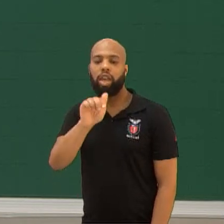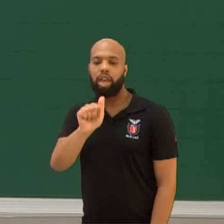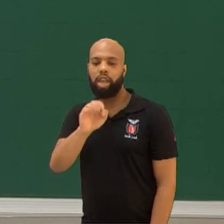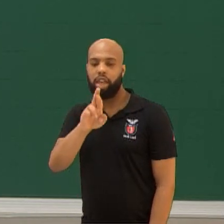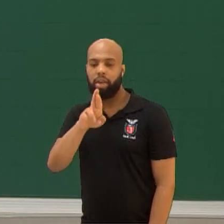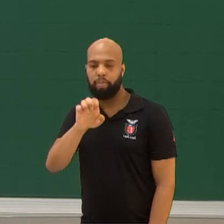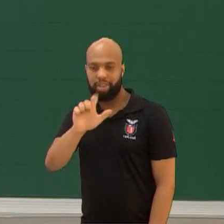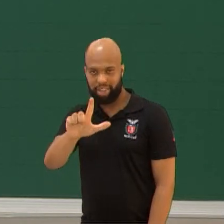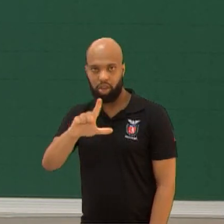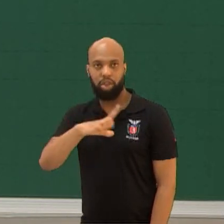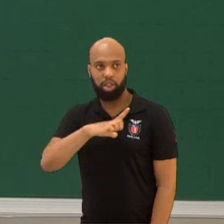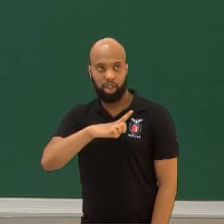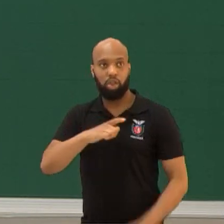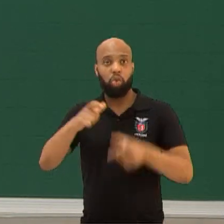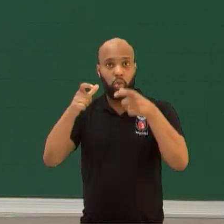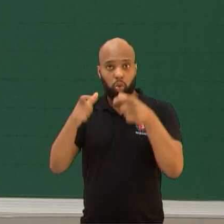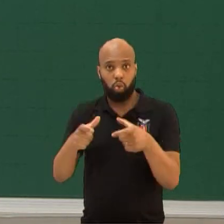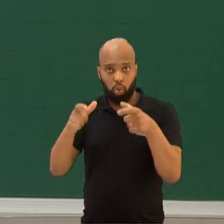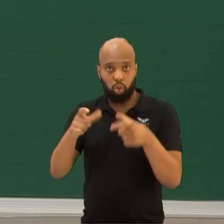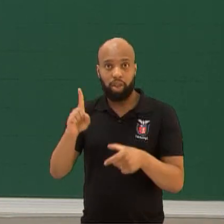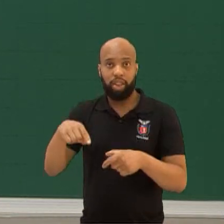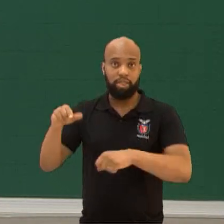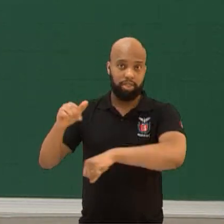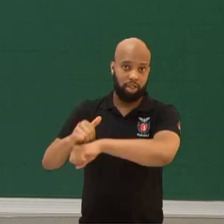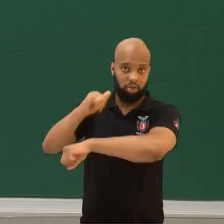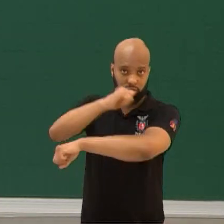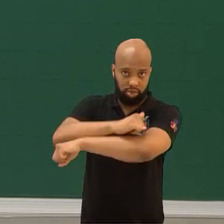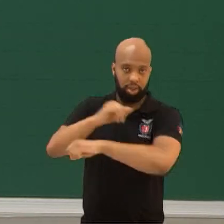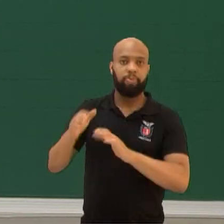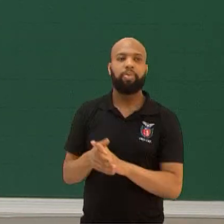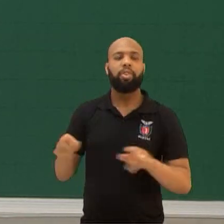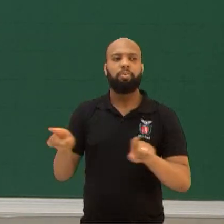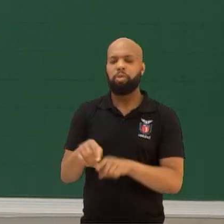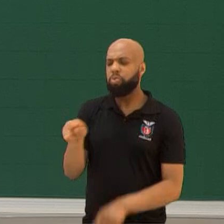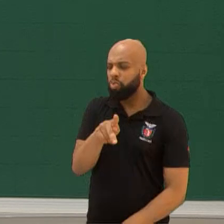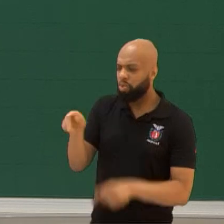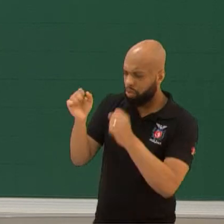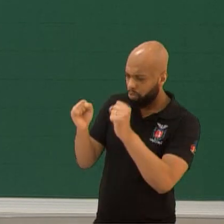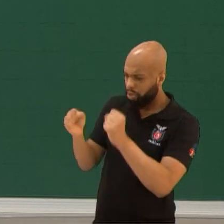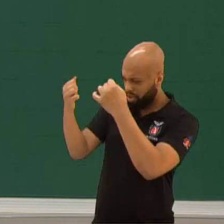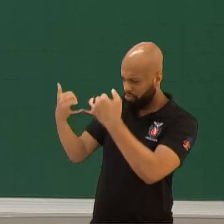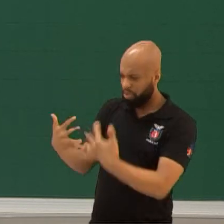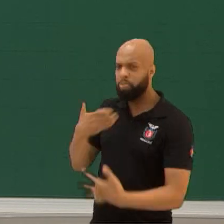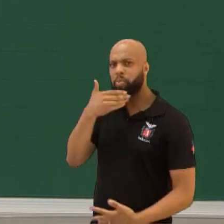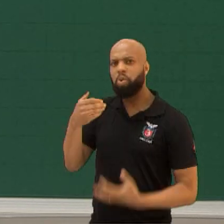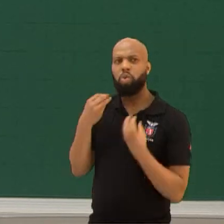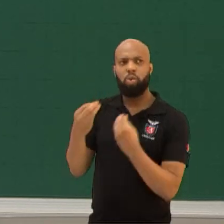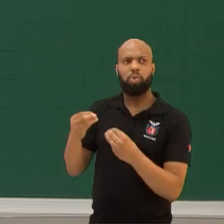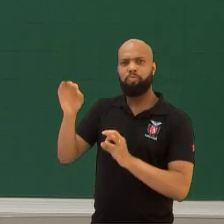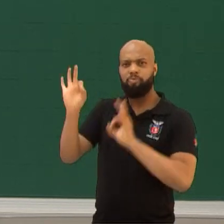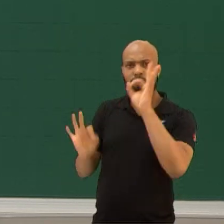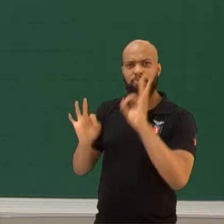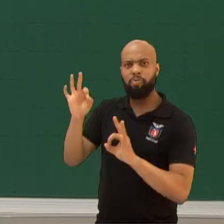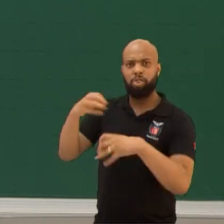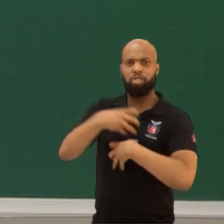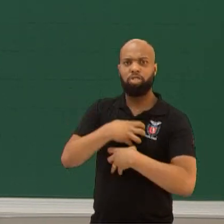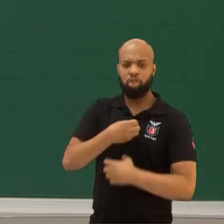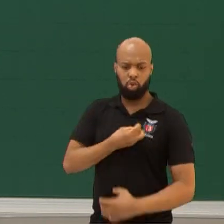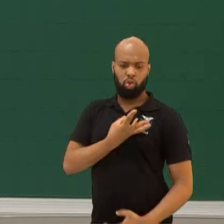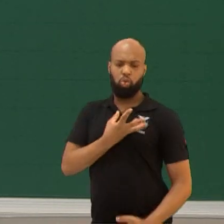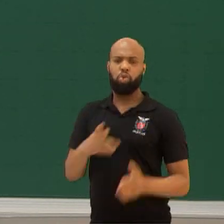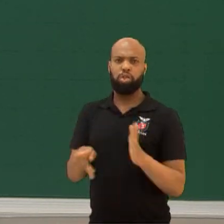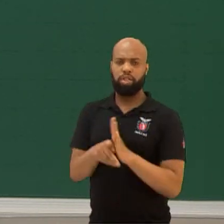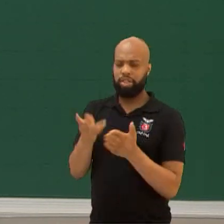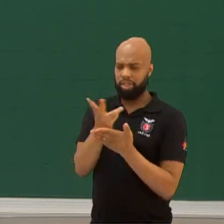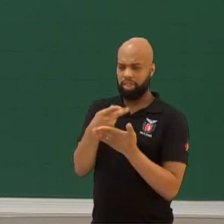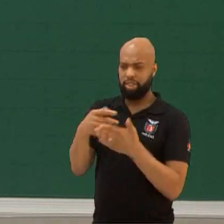Estadual Professora Lindaura Ribeiro, de São José dos Pinhais. Professores, poderiam explicar melhor como organizar os números no desenho